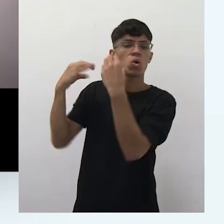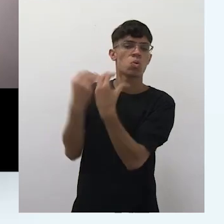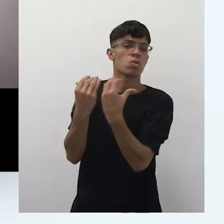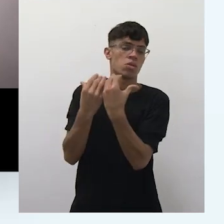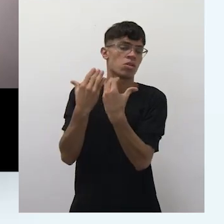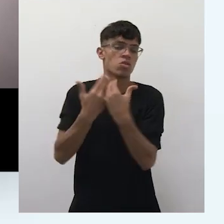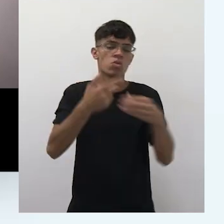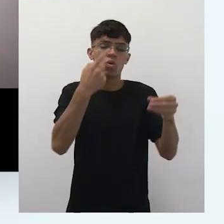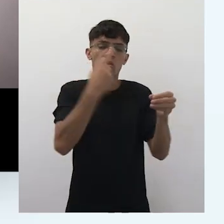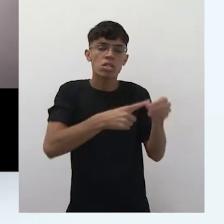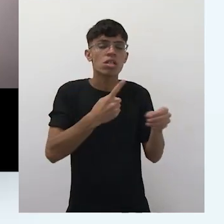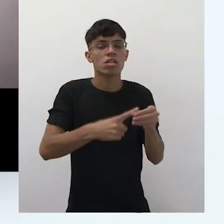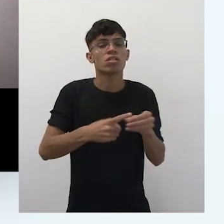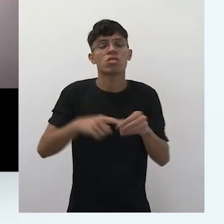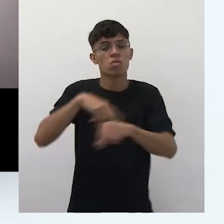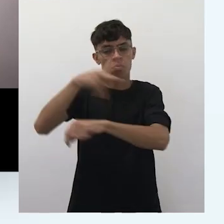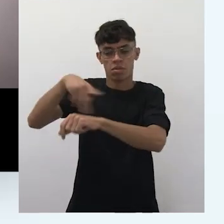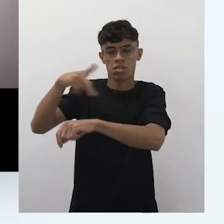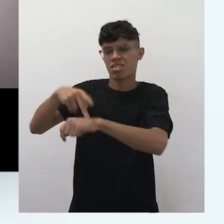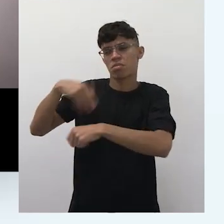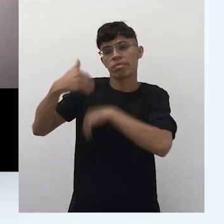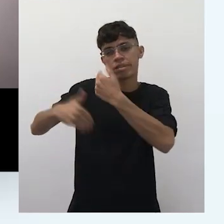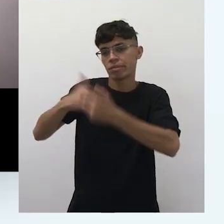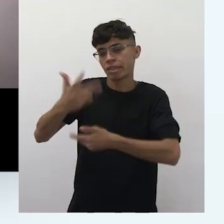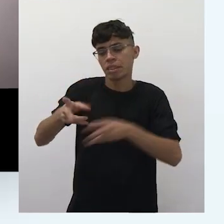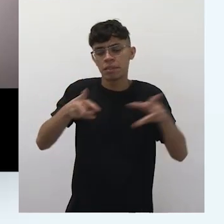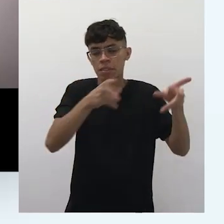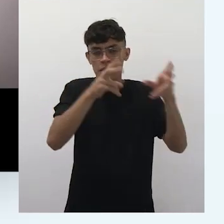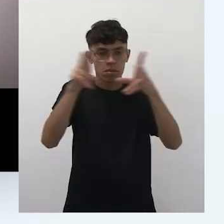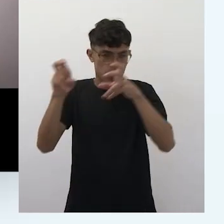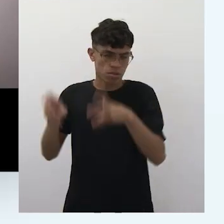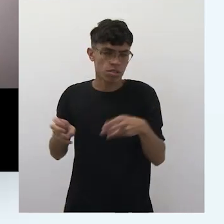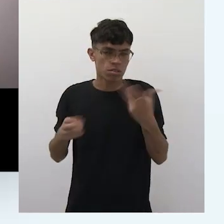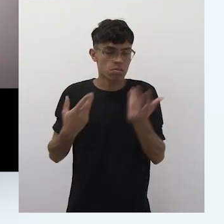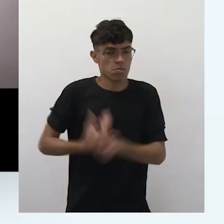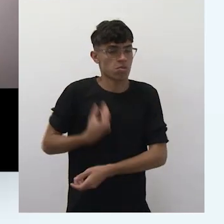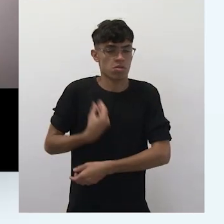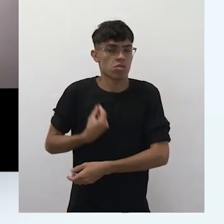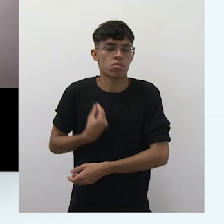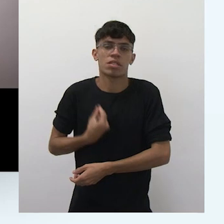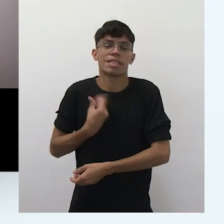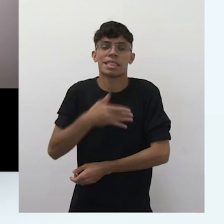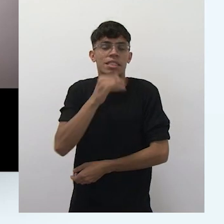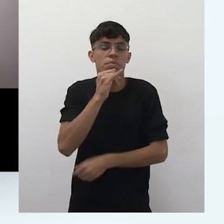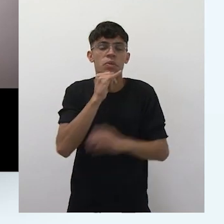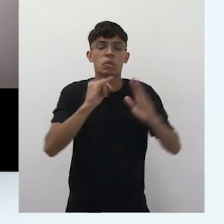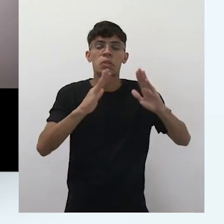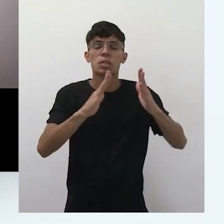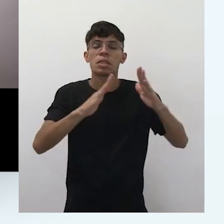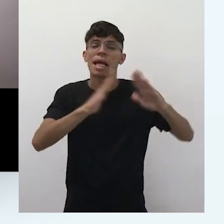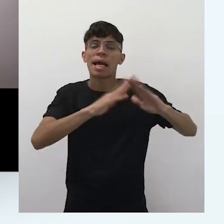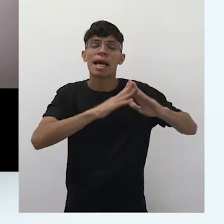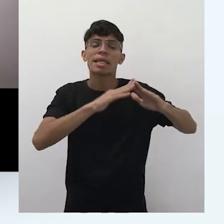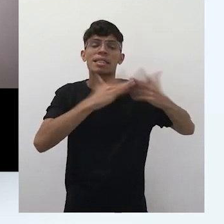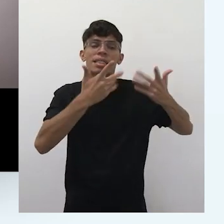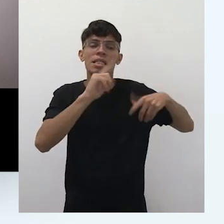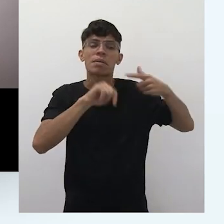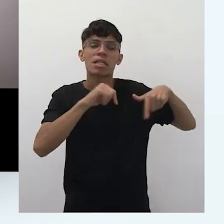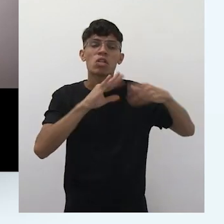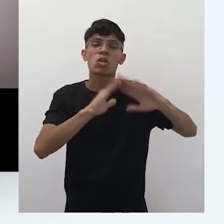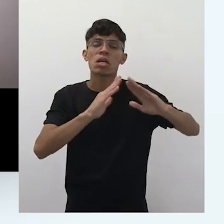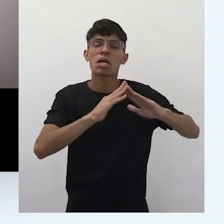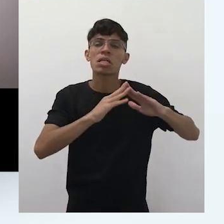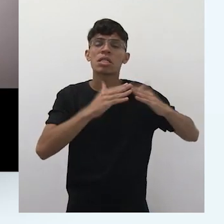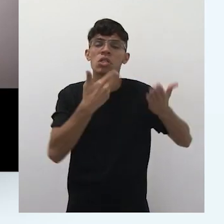seu bairro, cidade, país e por aí vai. Para quem estiver no ensino remoto, por exemplo, mas com acesso às